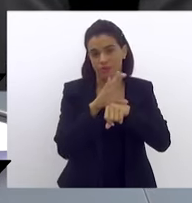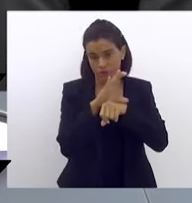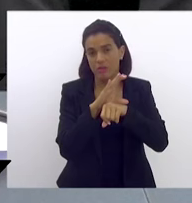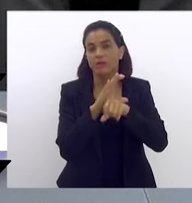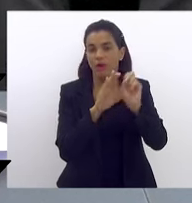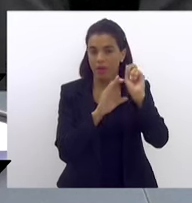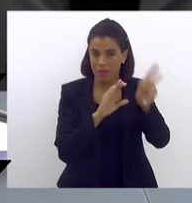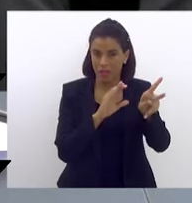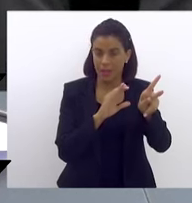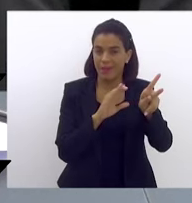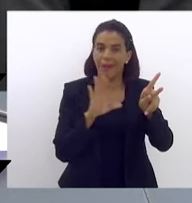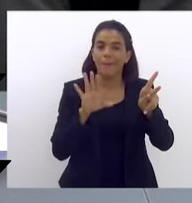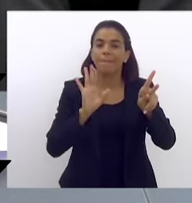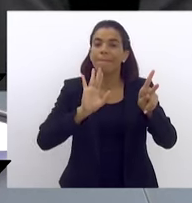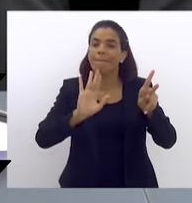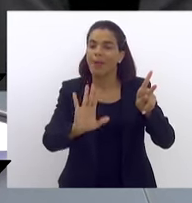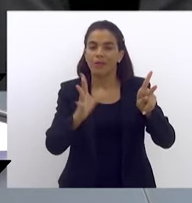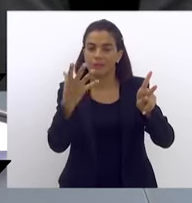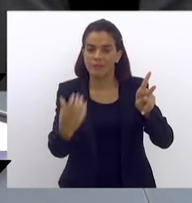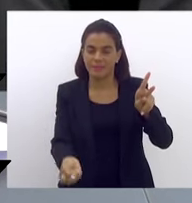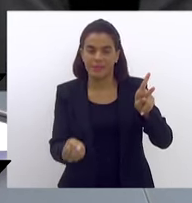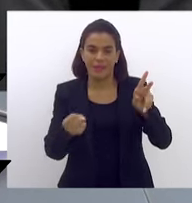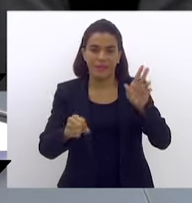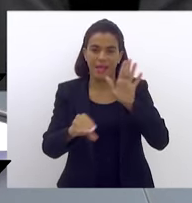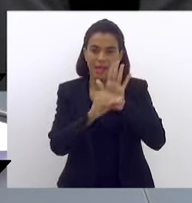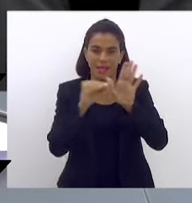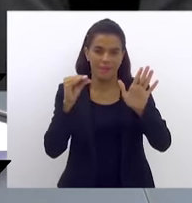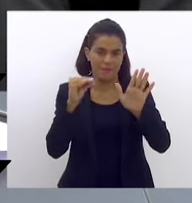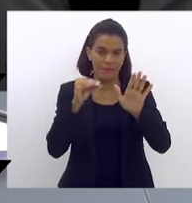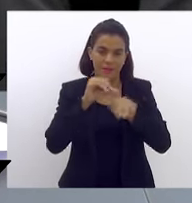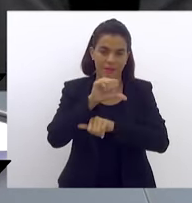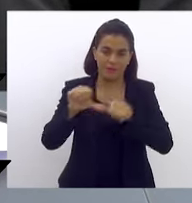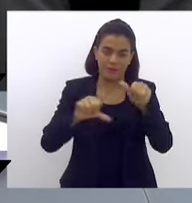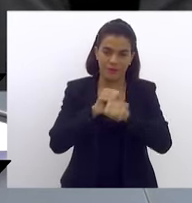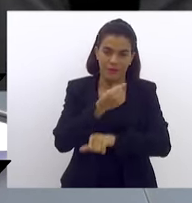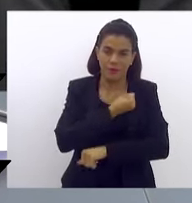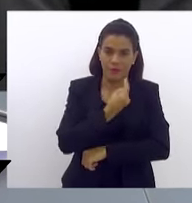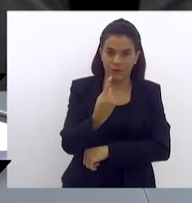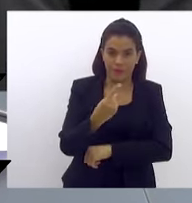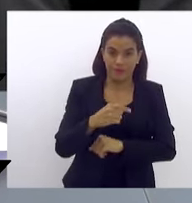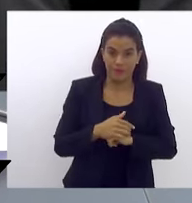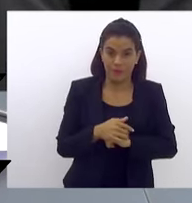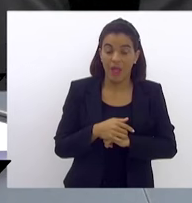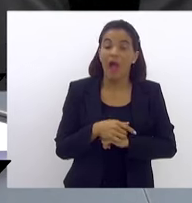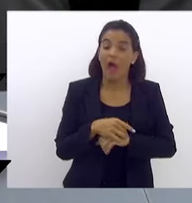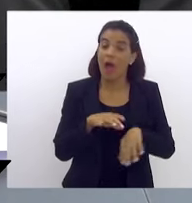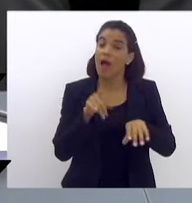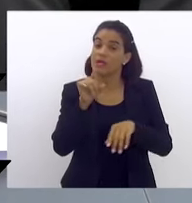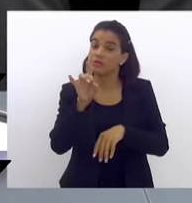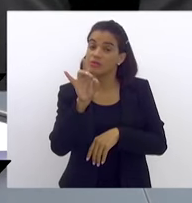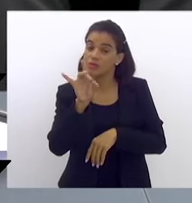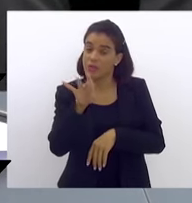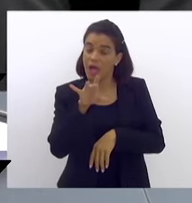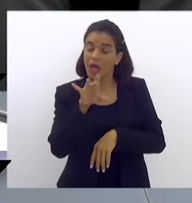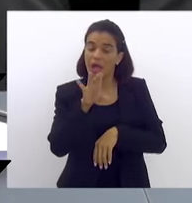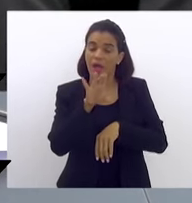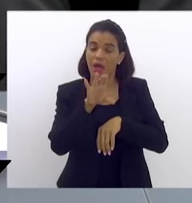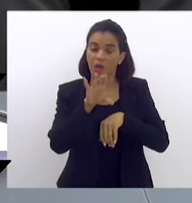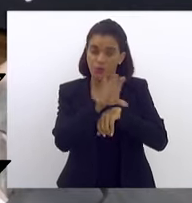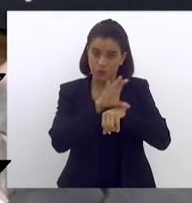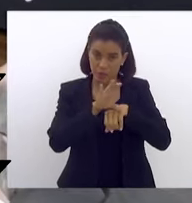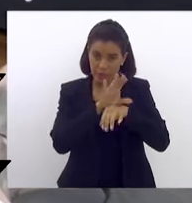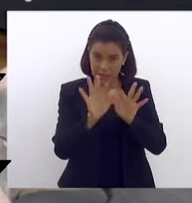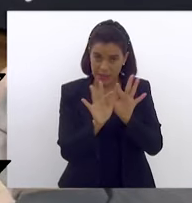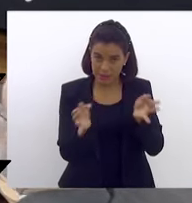mas não acataria a emenda modificativa número um seu voto então divergente é pela constitucionalidade simples sem